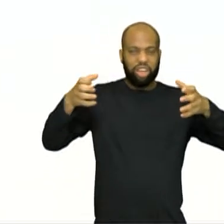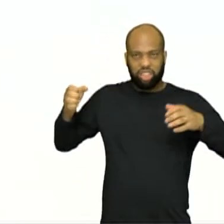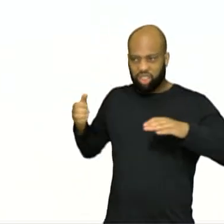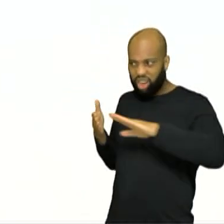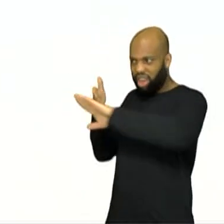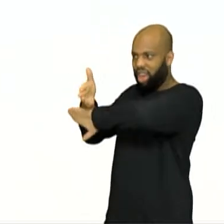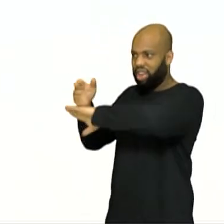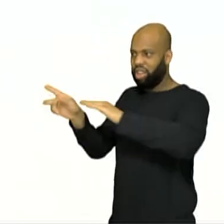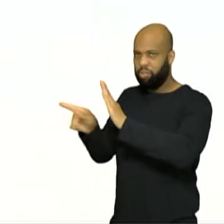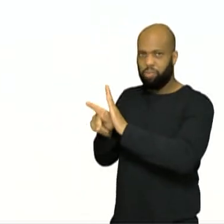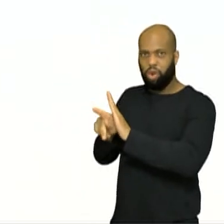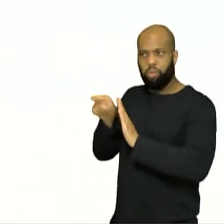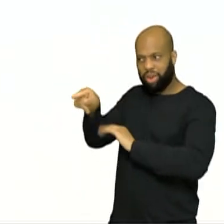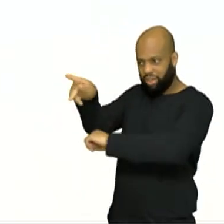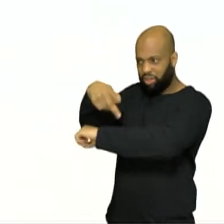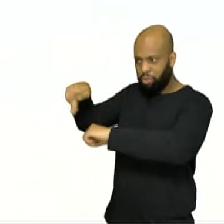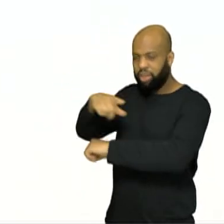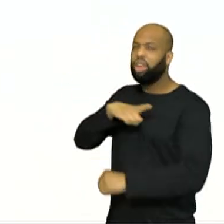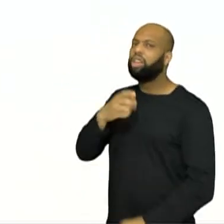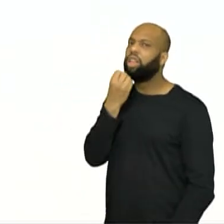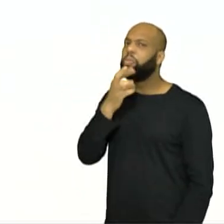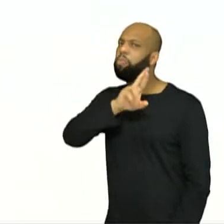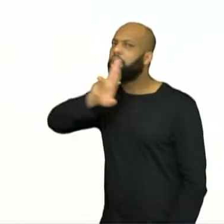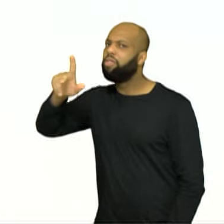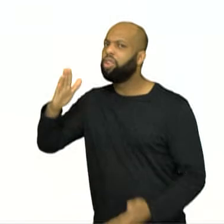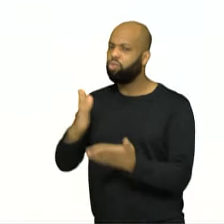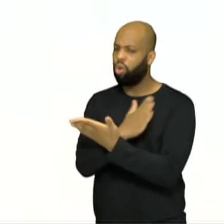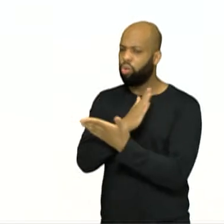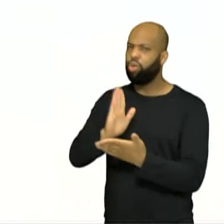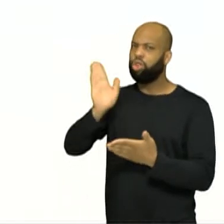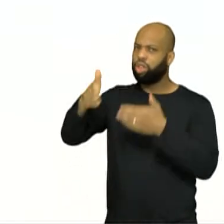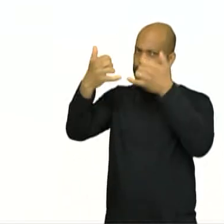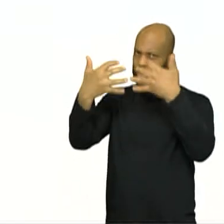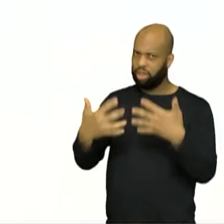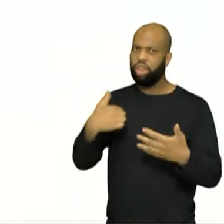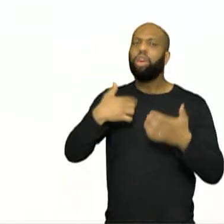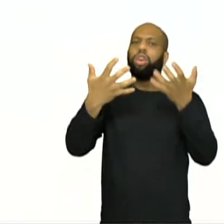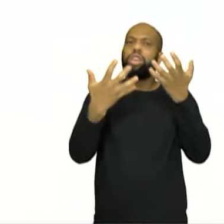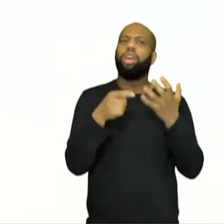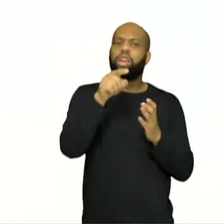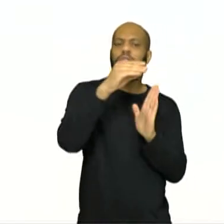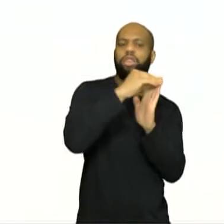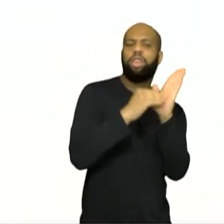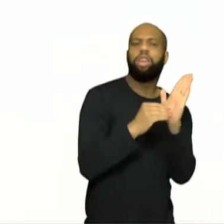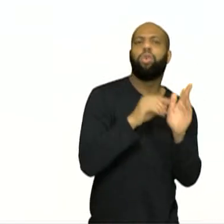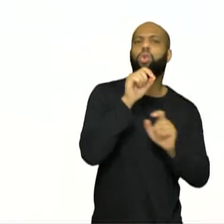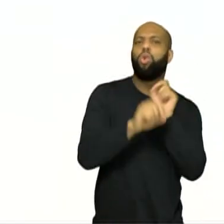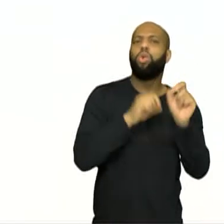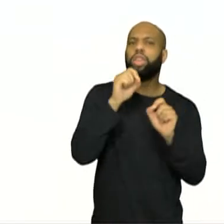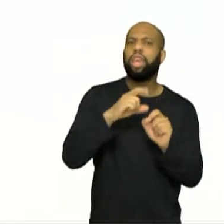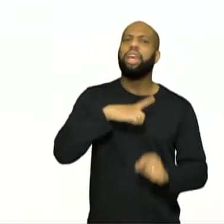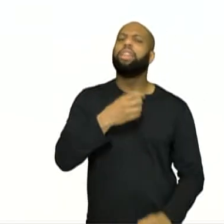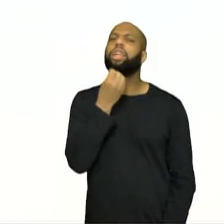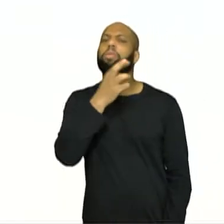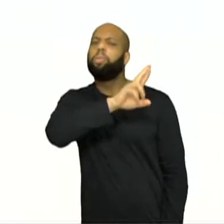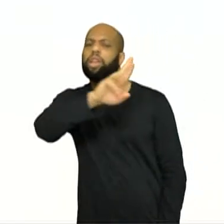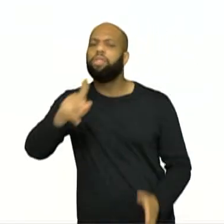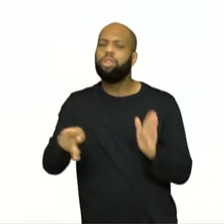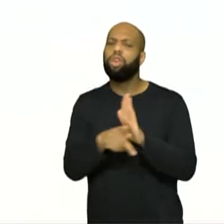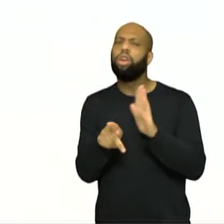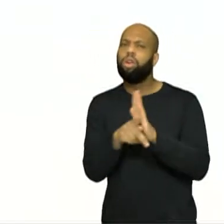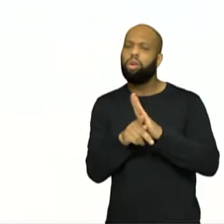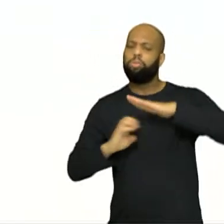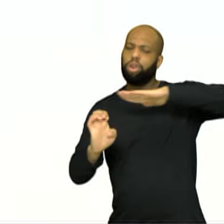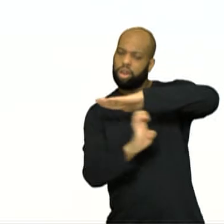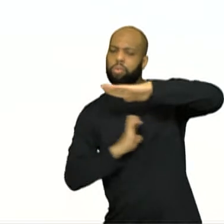tigres asiáticos se beneficiam de alguns fatores. Nós comentamos. Eu quero que vocês literalmente destaquem dois